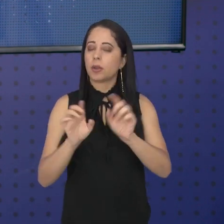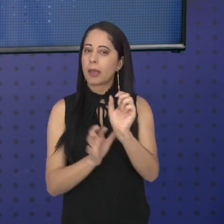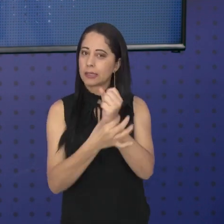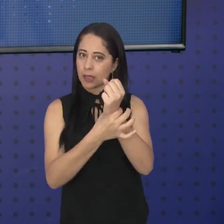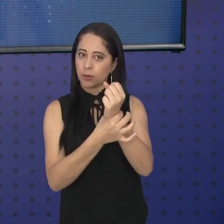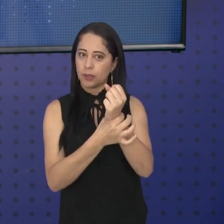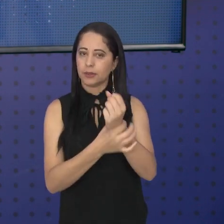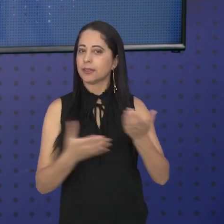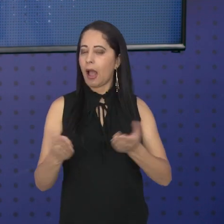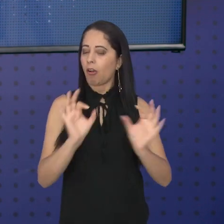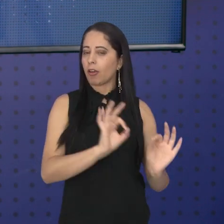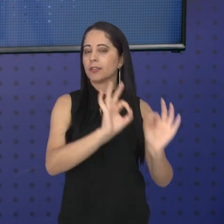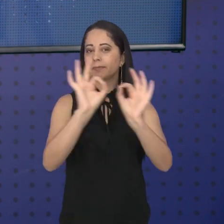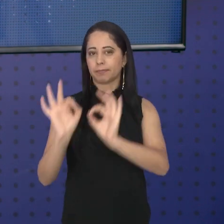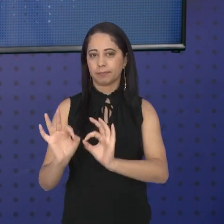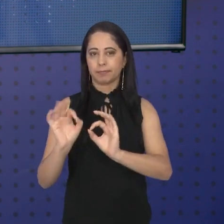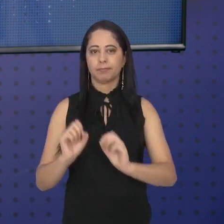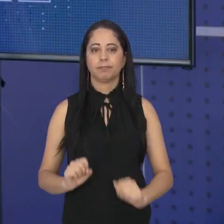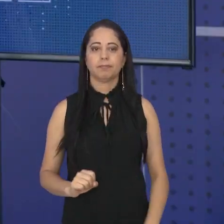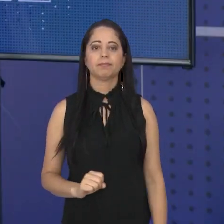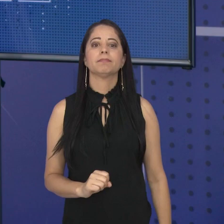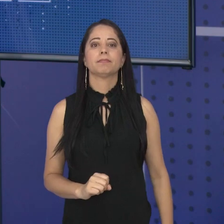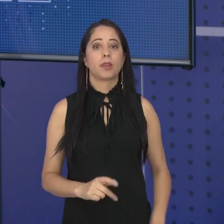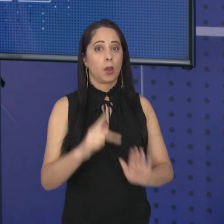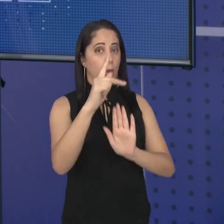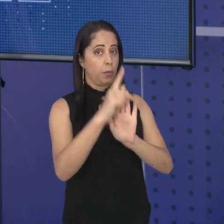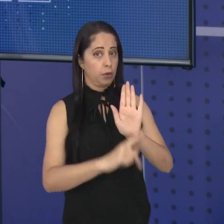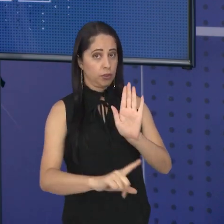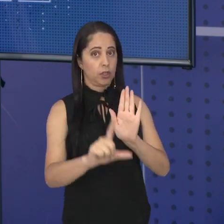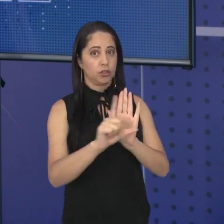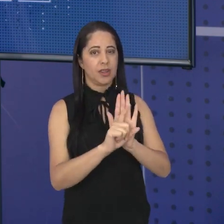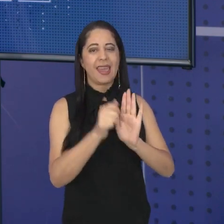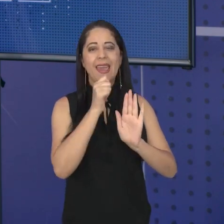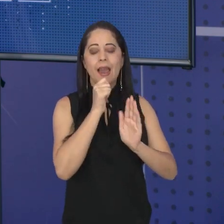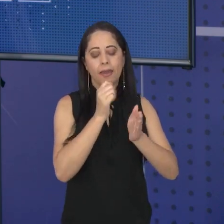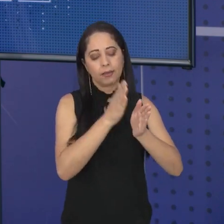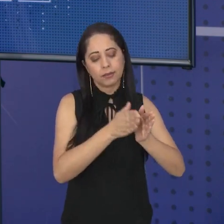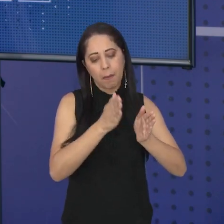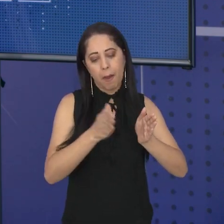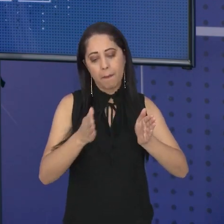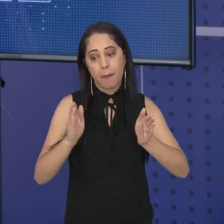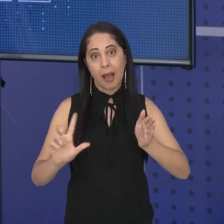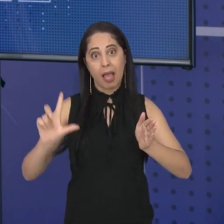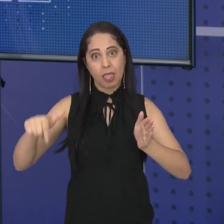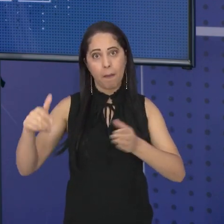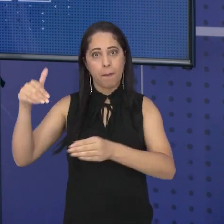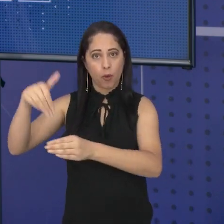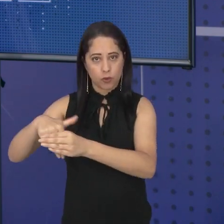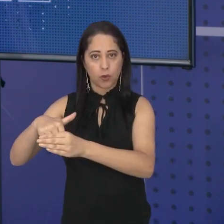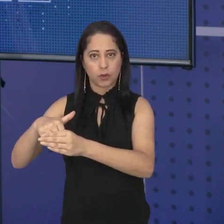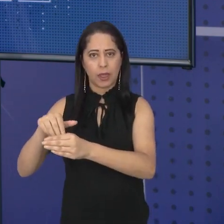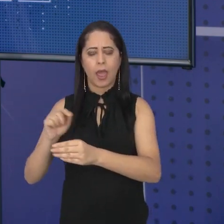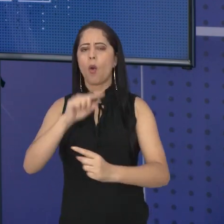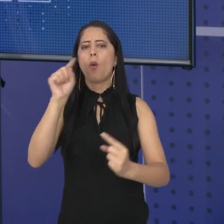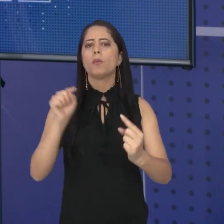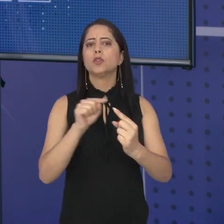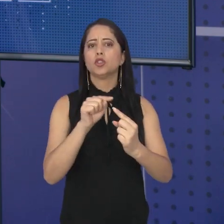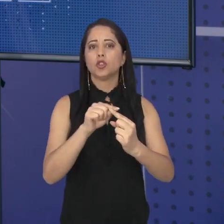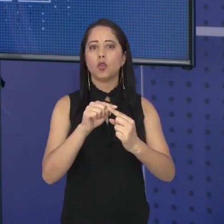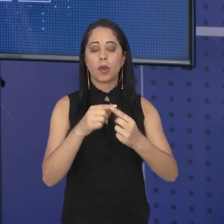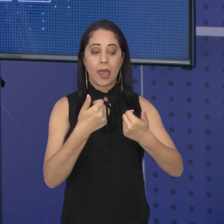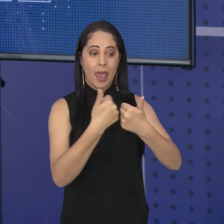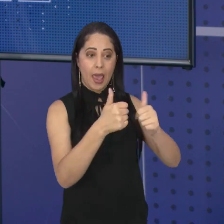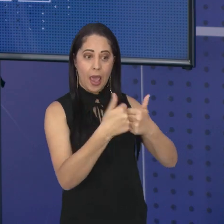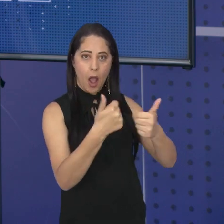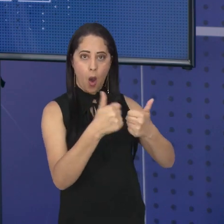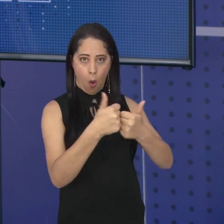que é o que a gente vai conferir agora. Um projeto de lei em tramitação aqui na Câmara pretende autorizar a instalação de